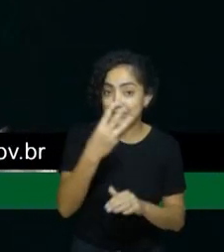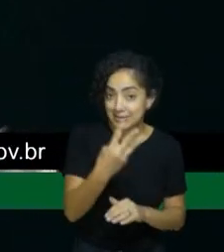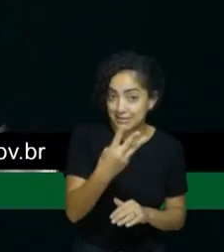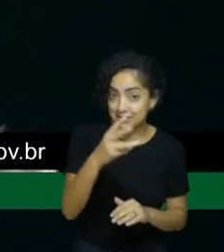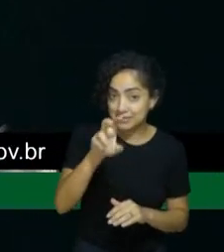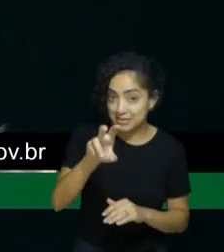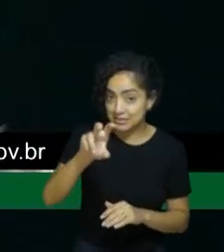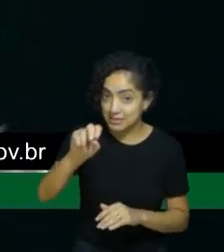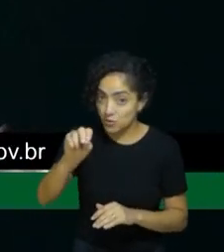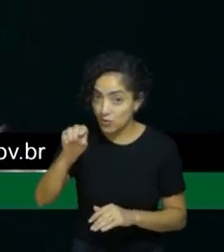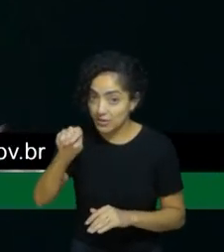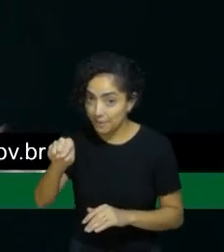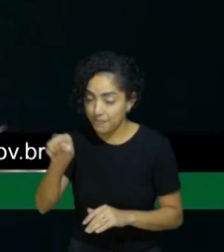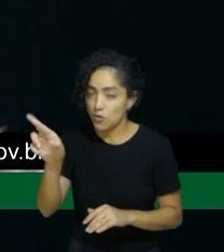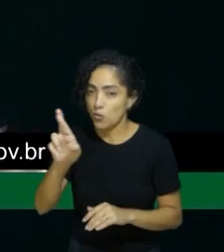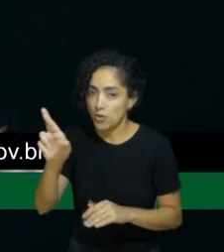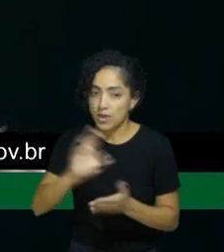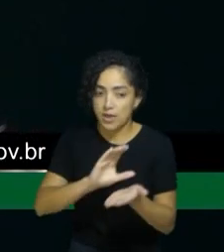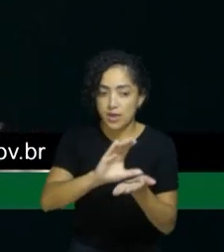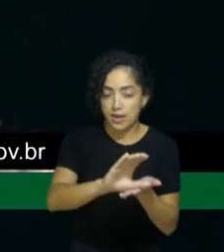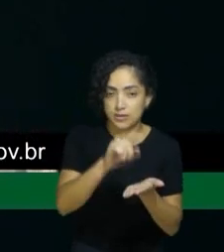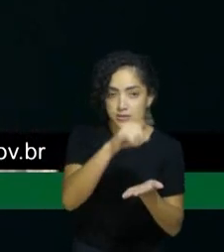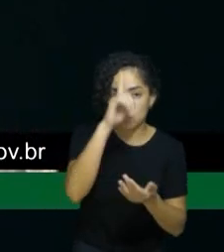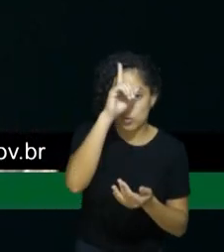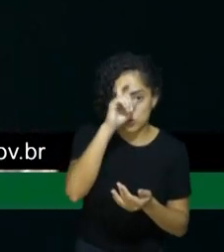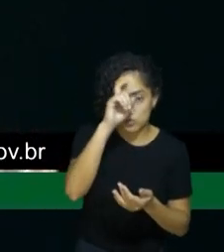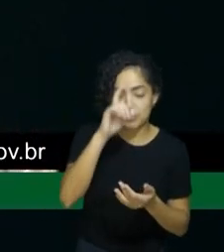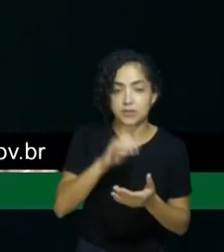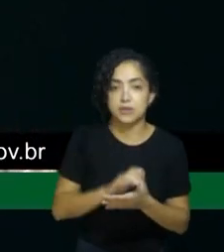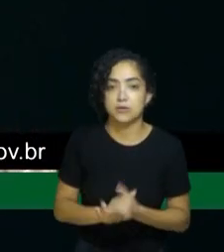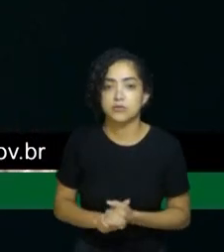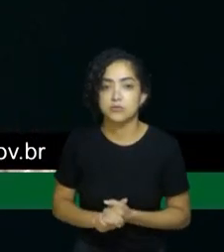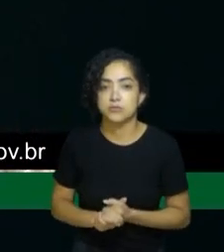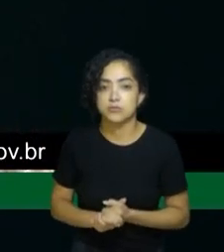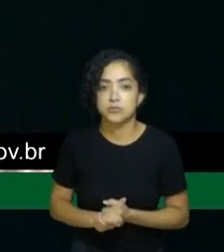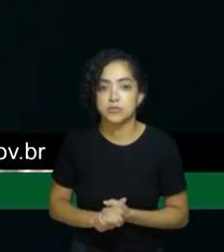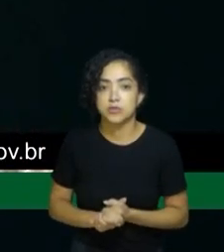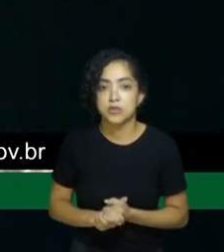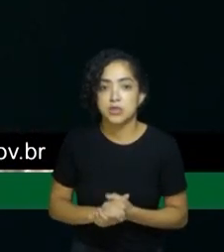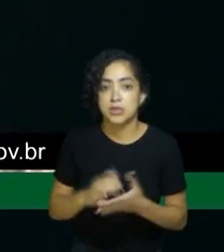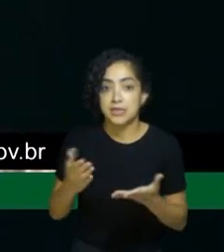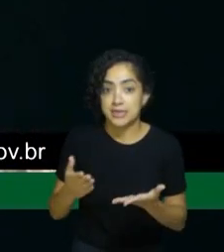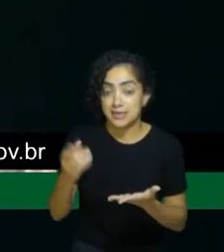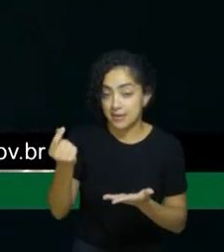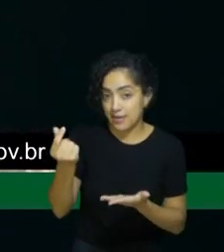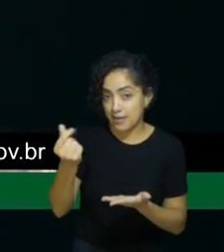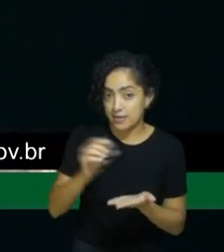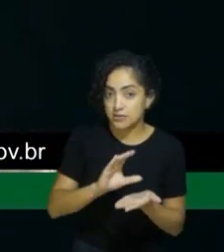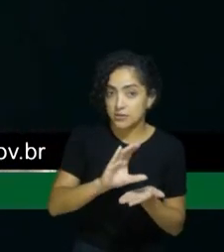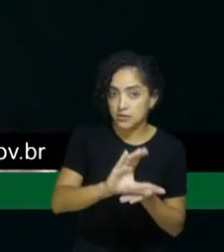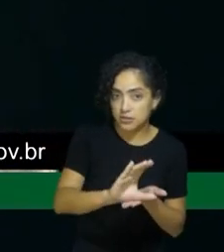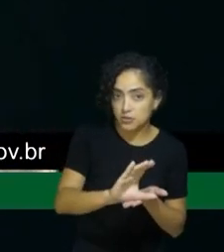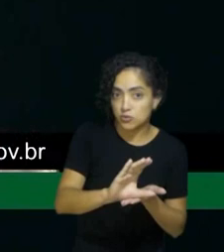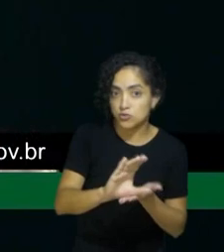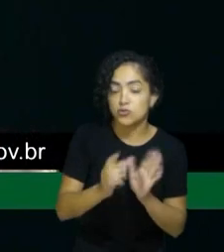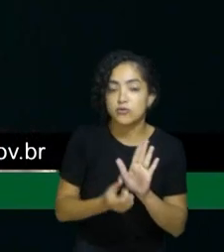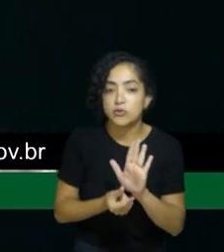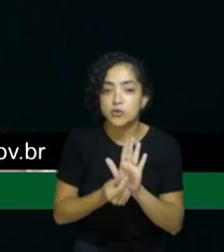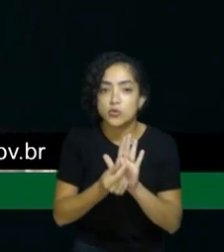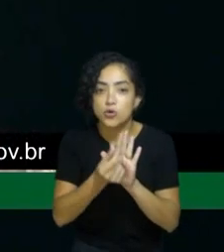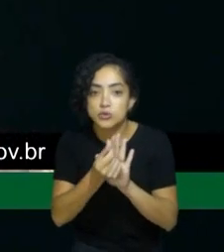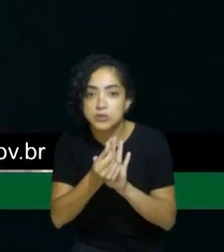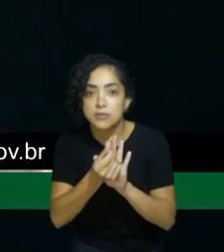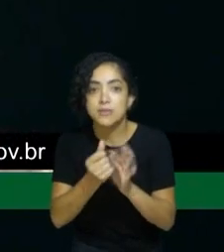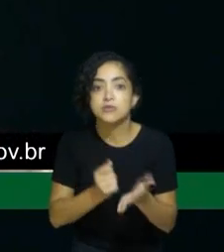350.000 para o Hospital Santo Antônio é bom dizer que esse recurso foi colocado no orçamento do estado e será